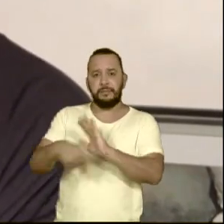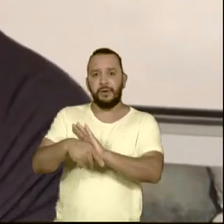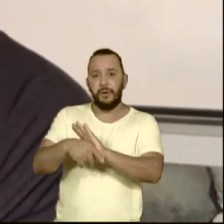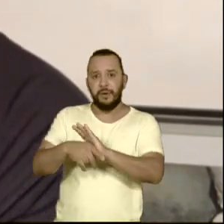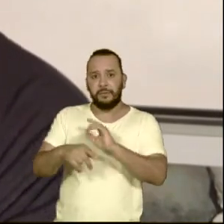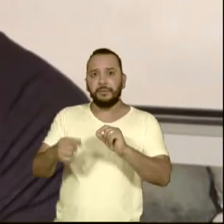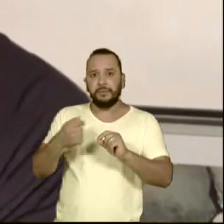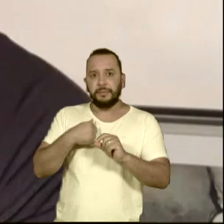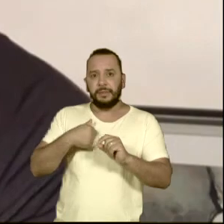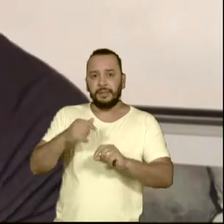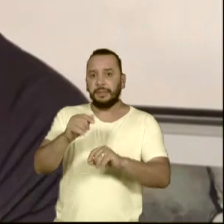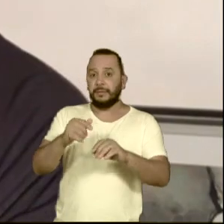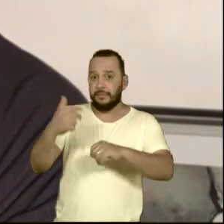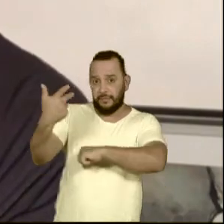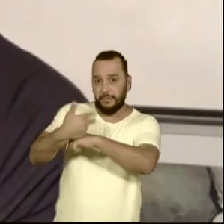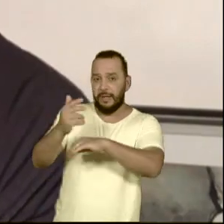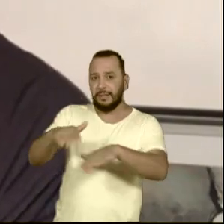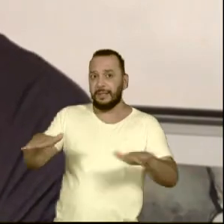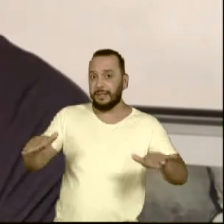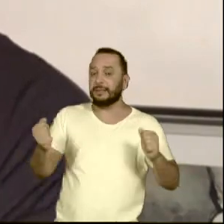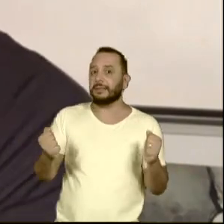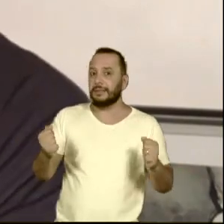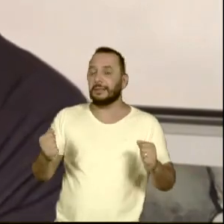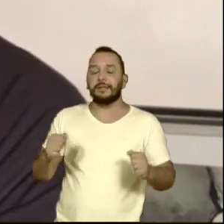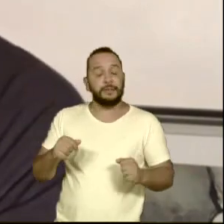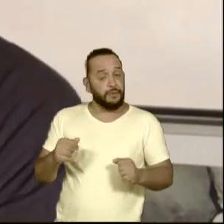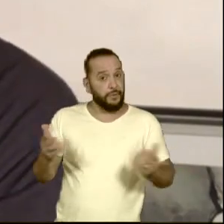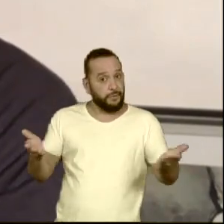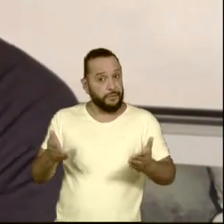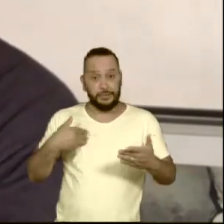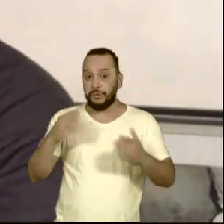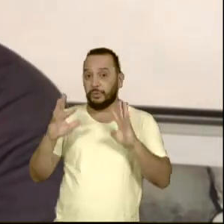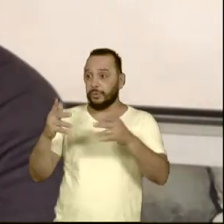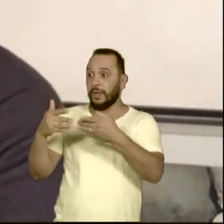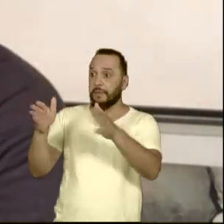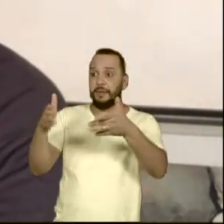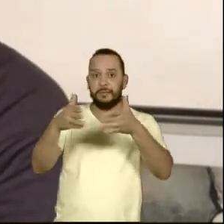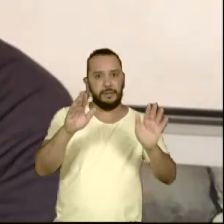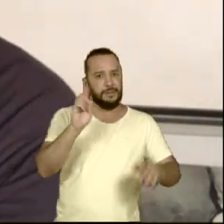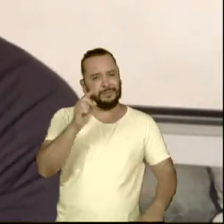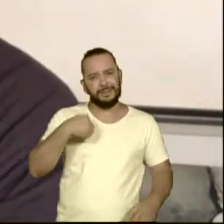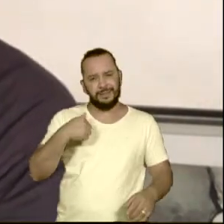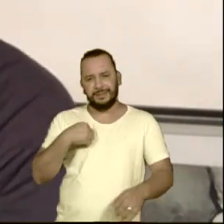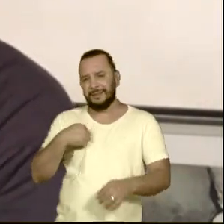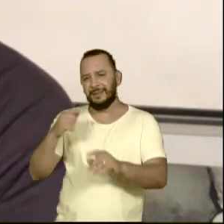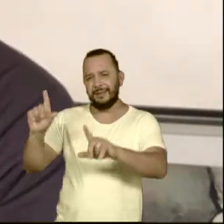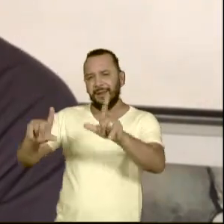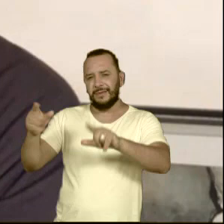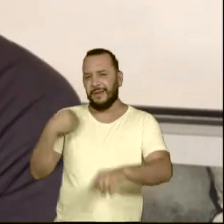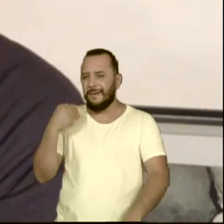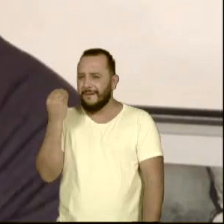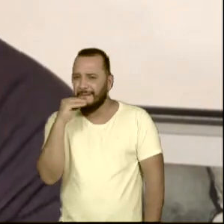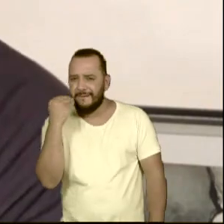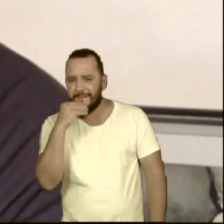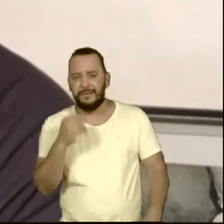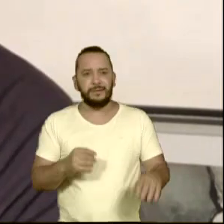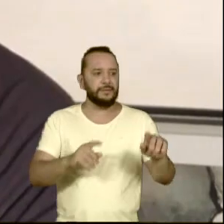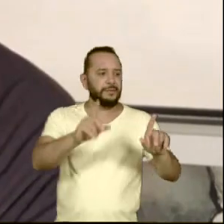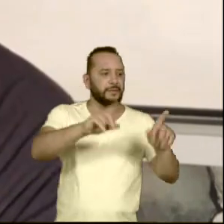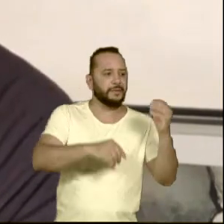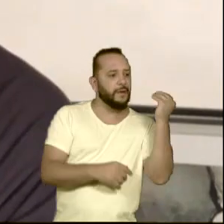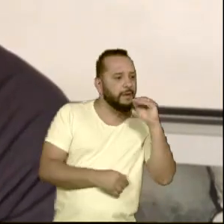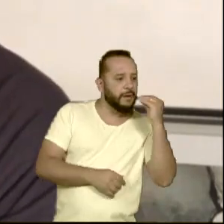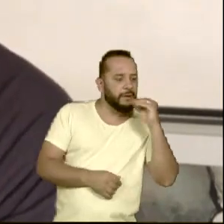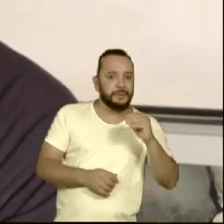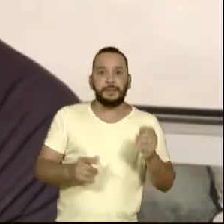não existe espaço aberto hoje em dia. nós deveríamos abrir espaço nas emissoras, principalmente nas abertas, para ter programação